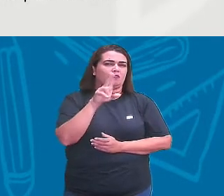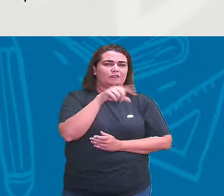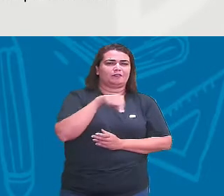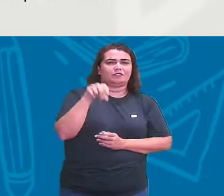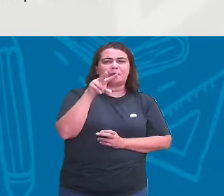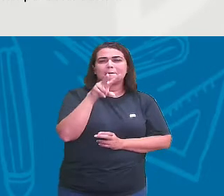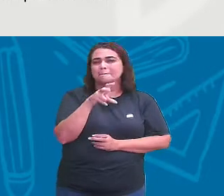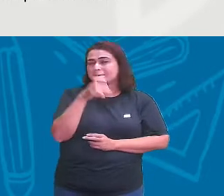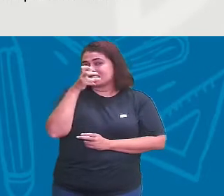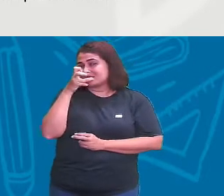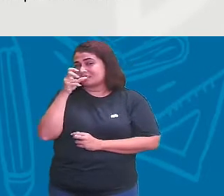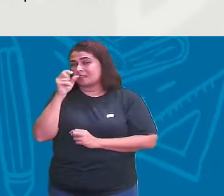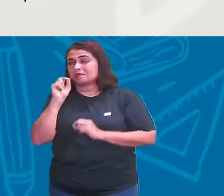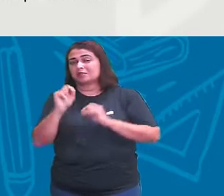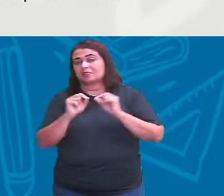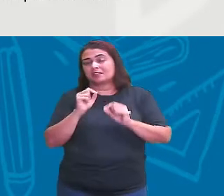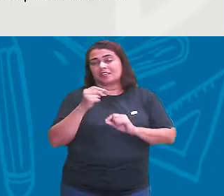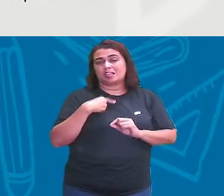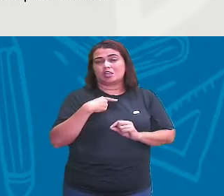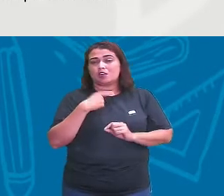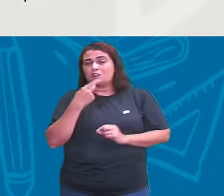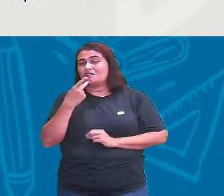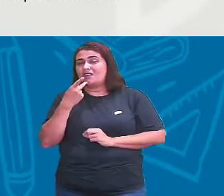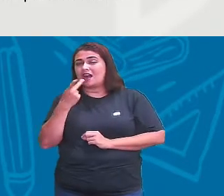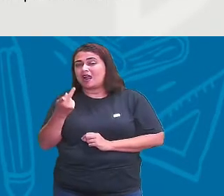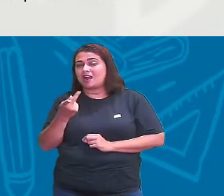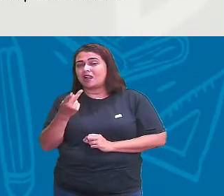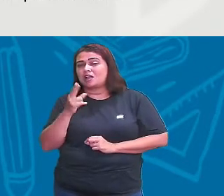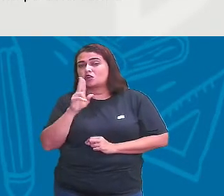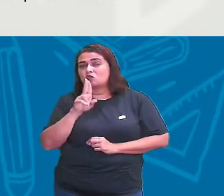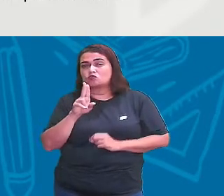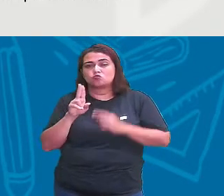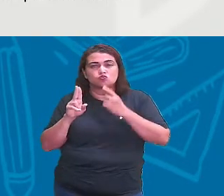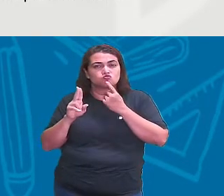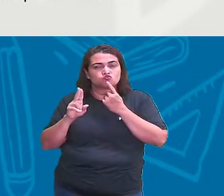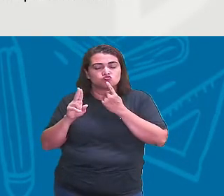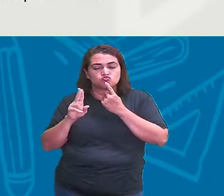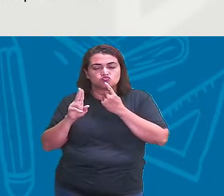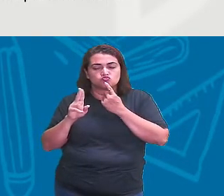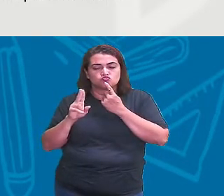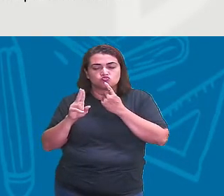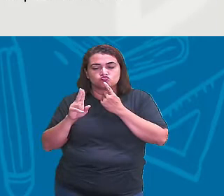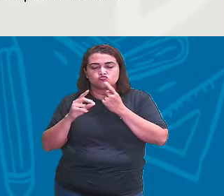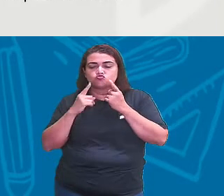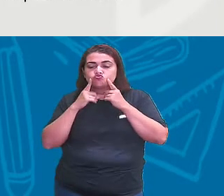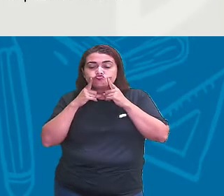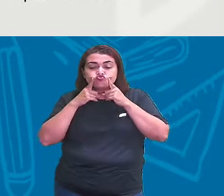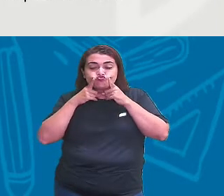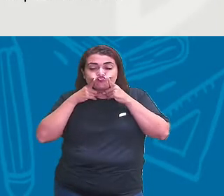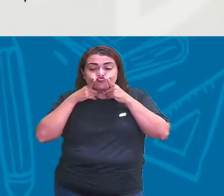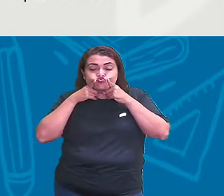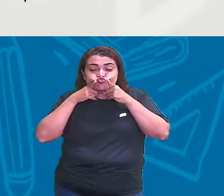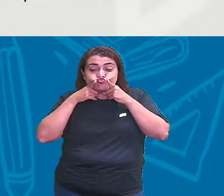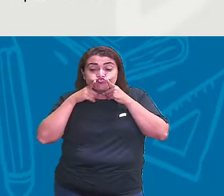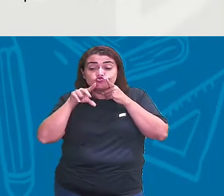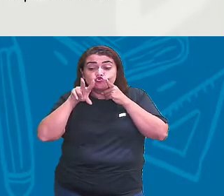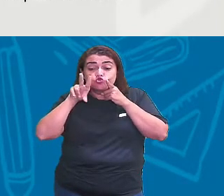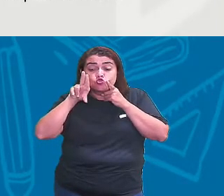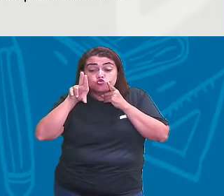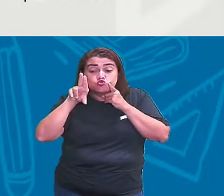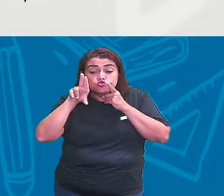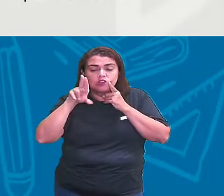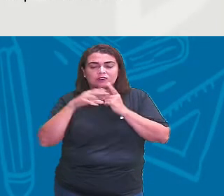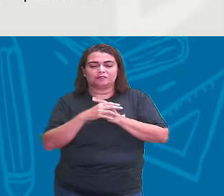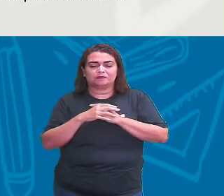observa que todas as vezes que a tia falou a letra U, a tia fez um bico bem grande. U,